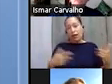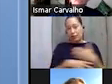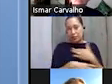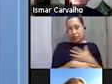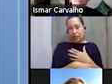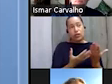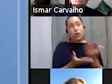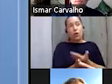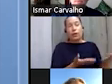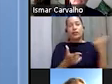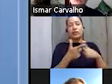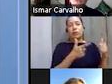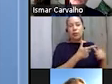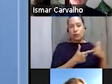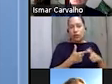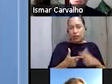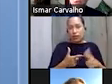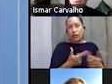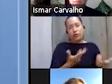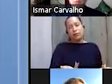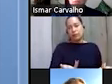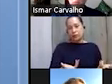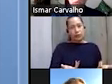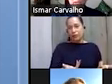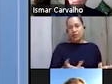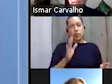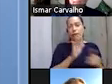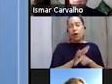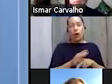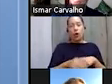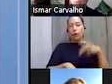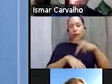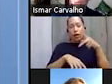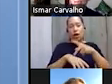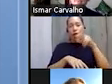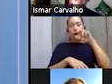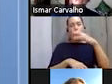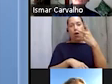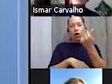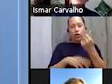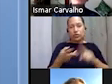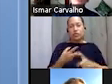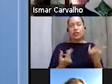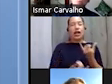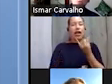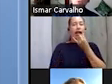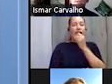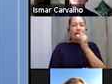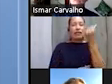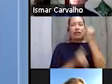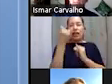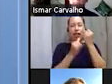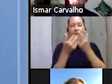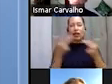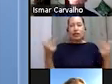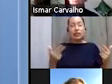por exemplo, de escavação de rocha para construção de hidrelétrica, abertura de estrada, e tudo isso hoje acaba